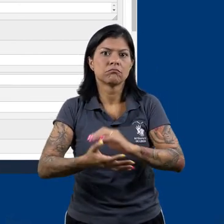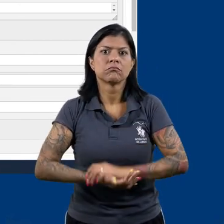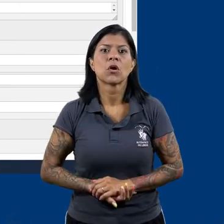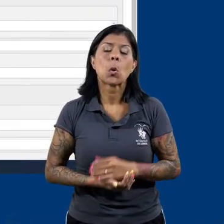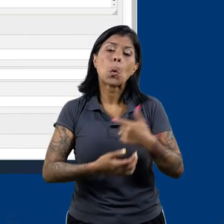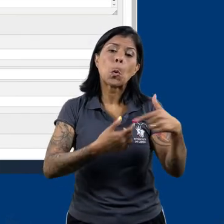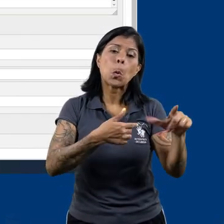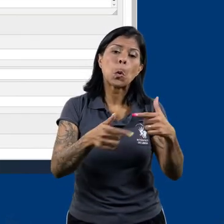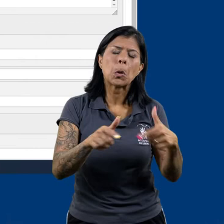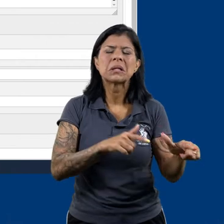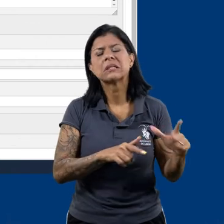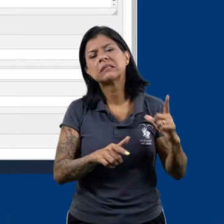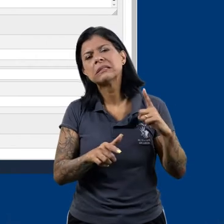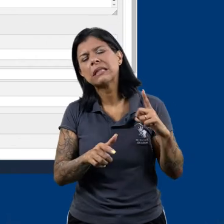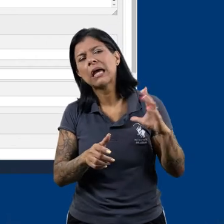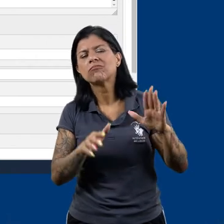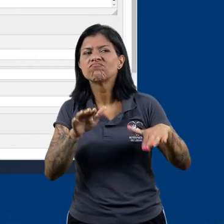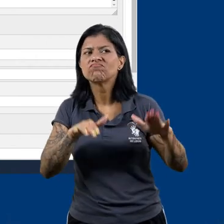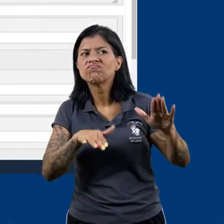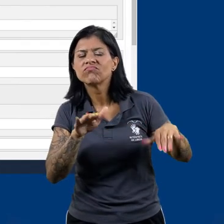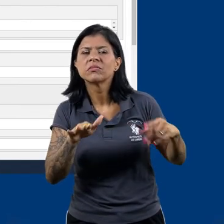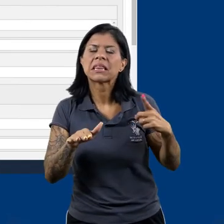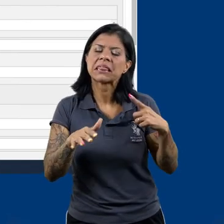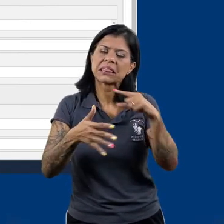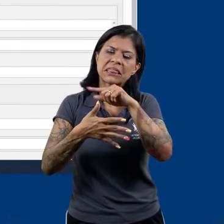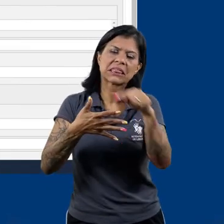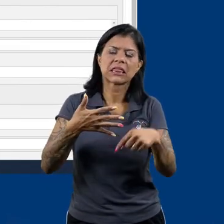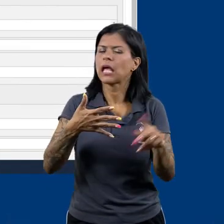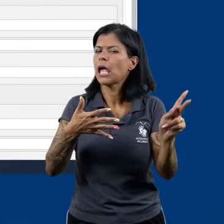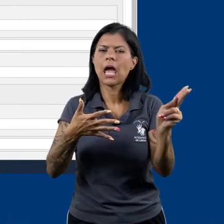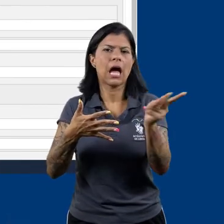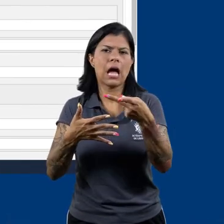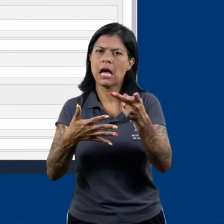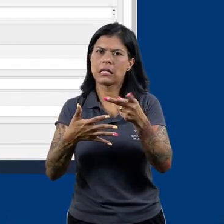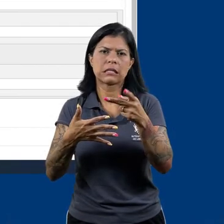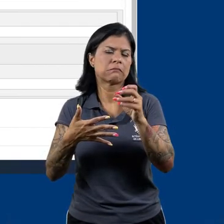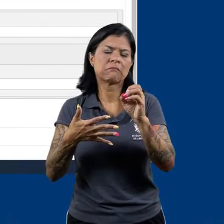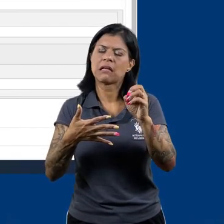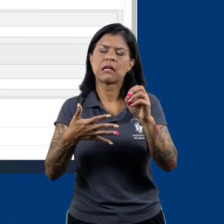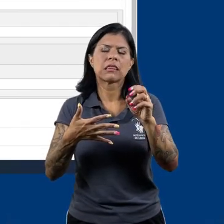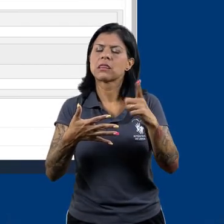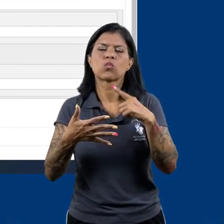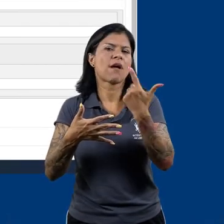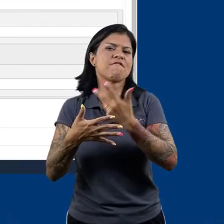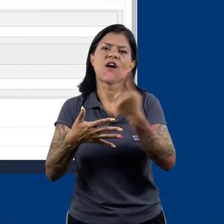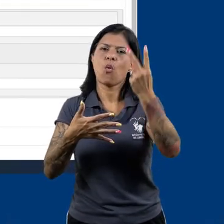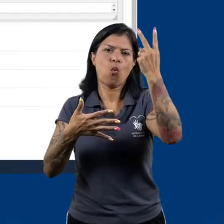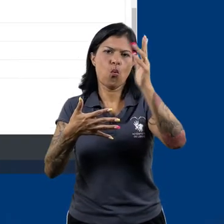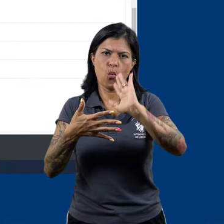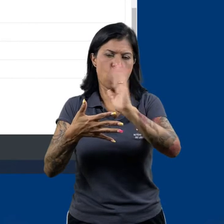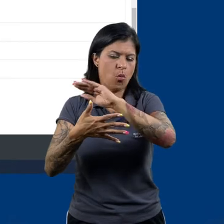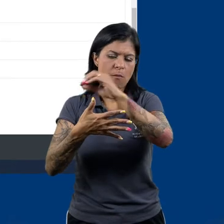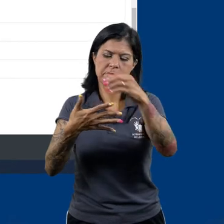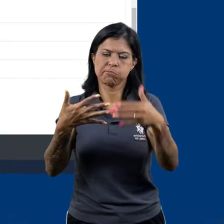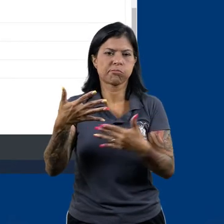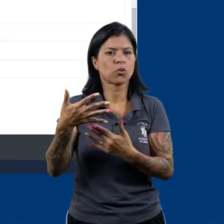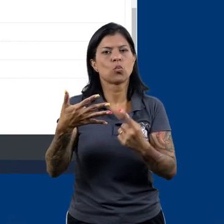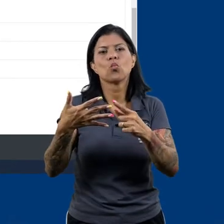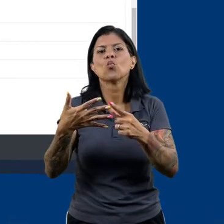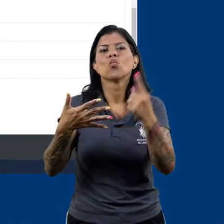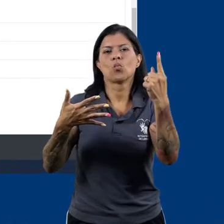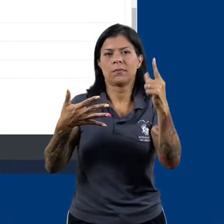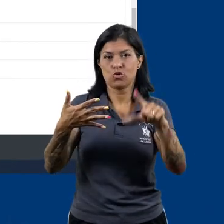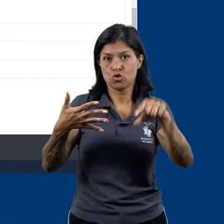correta as outras nenhum dizer que elas não são opção isso certas ou vai vir em uma